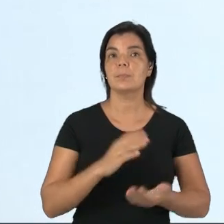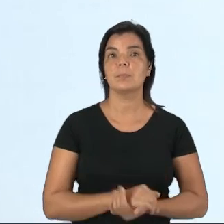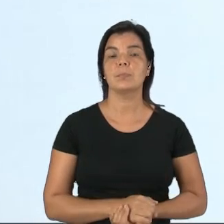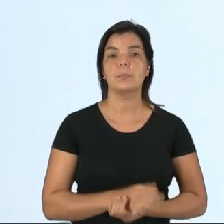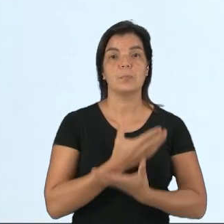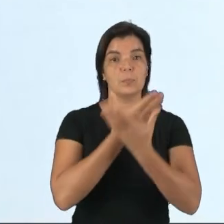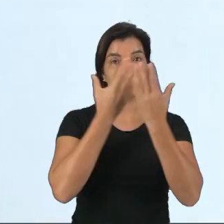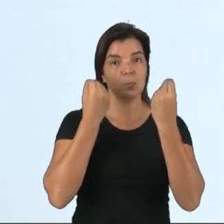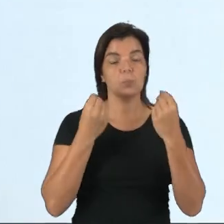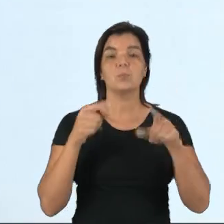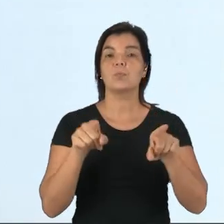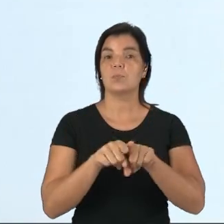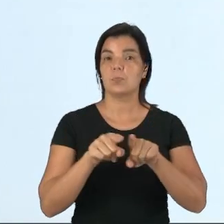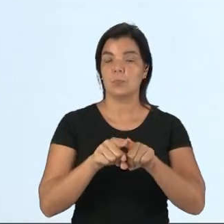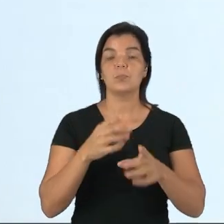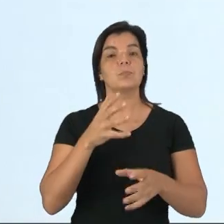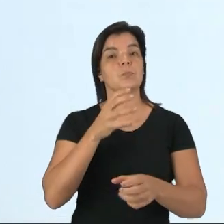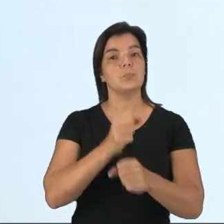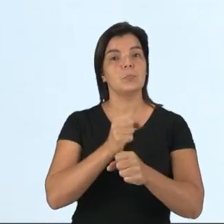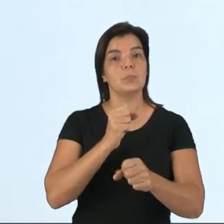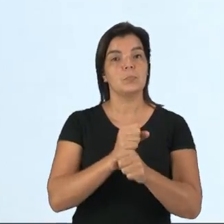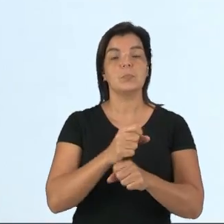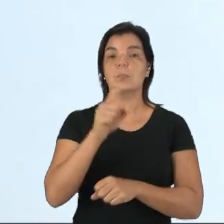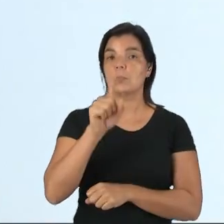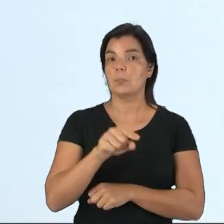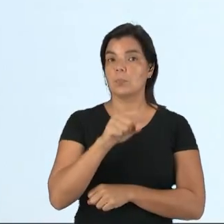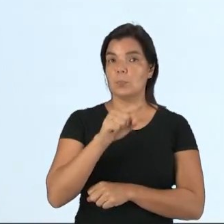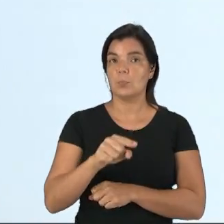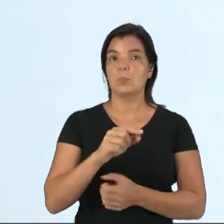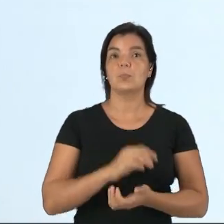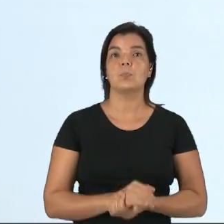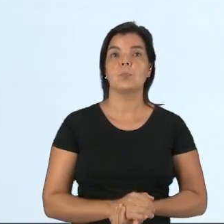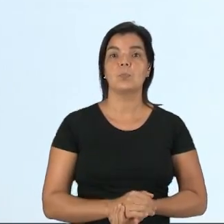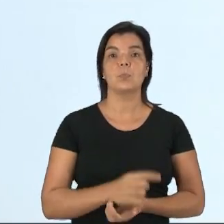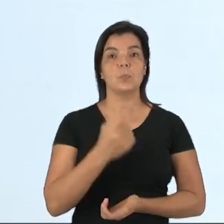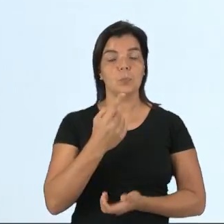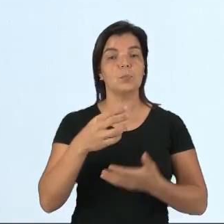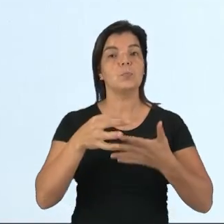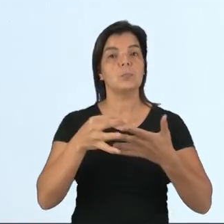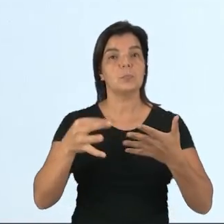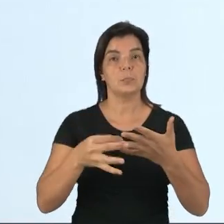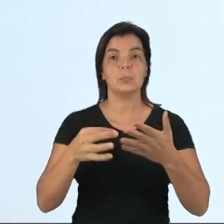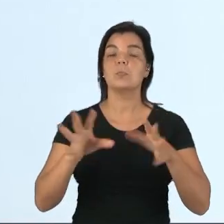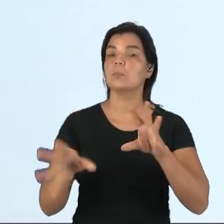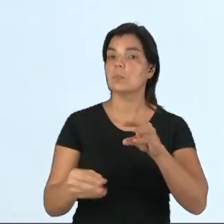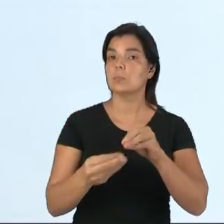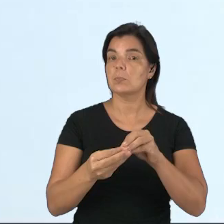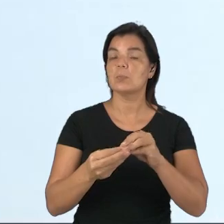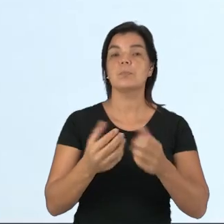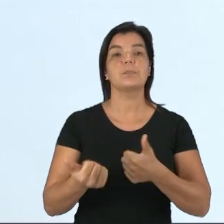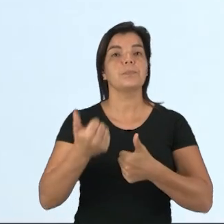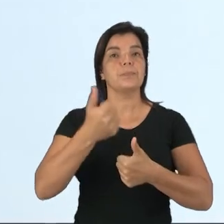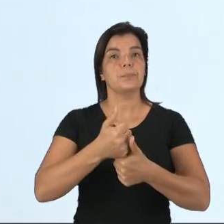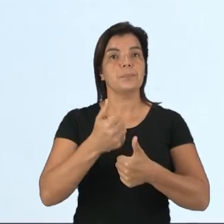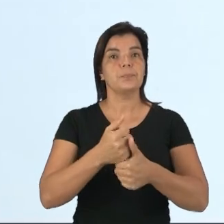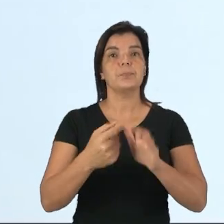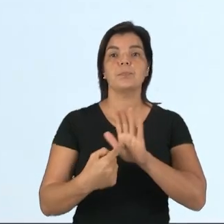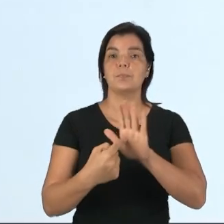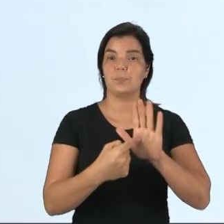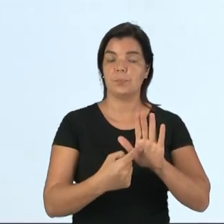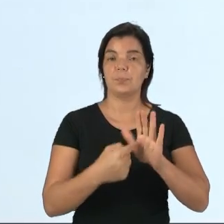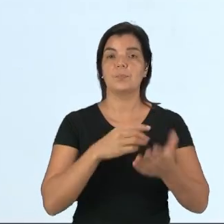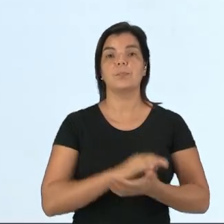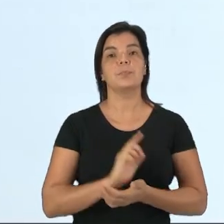Não esquecendo que o método da adição, procuramos cancelar, na verdade, um dos elementos quando adicionamos, e a substituição evidencia em um